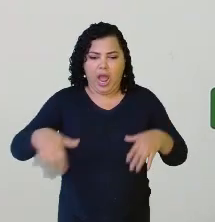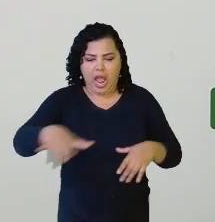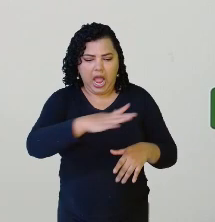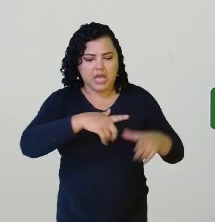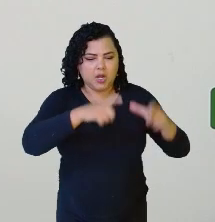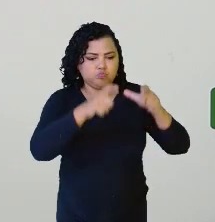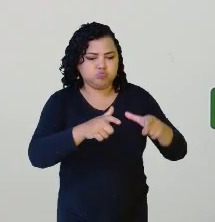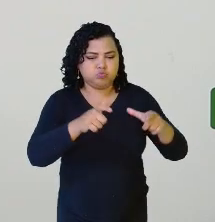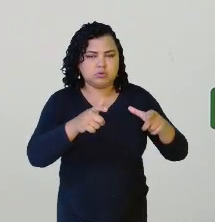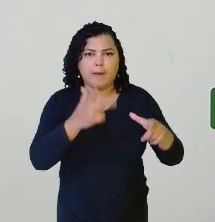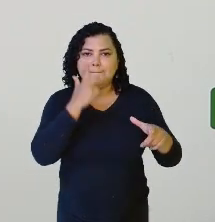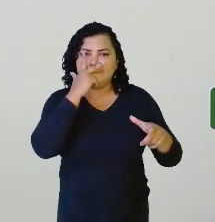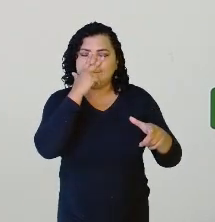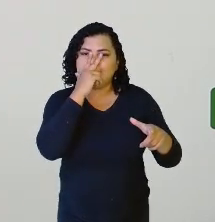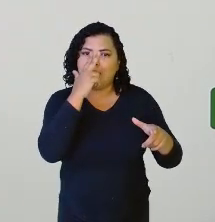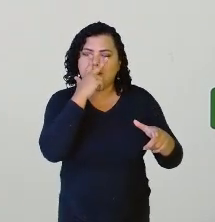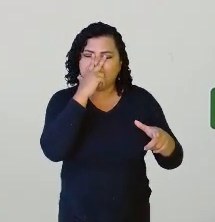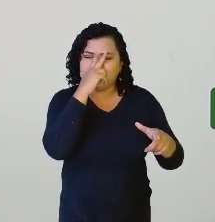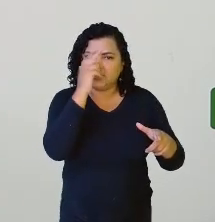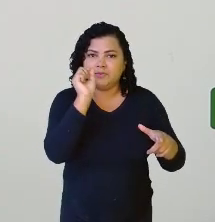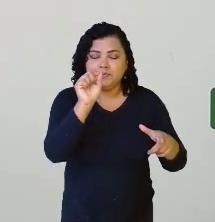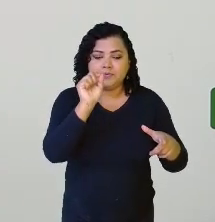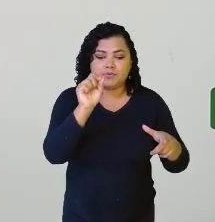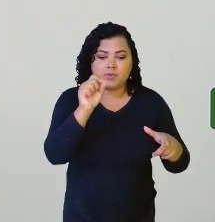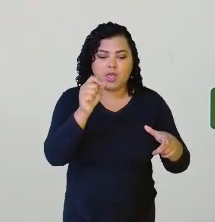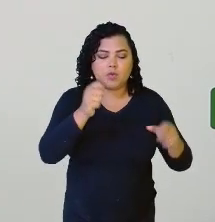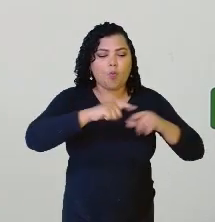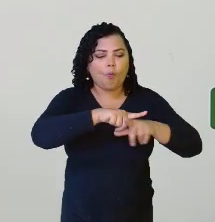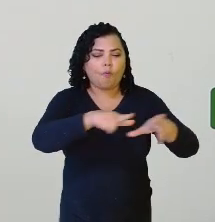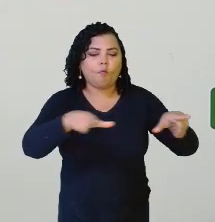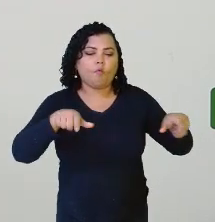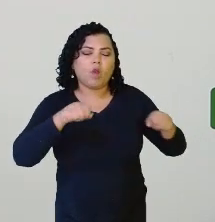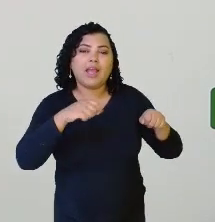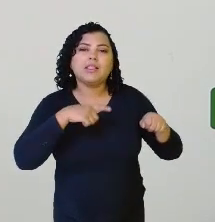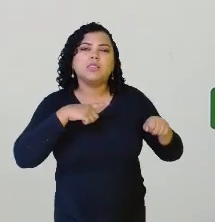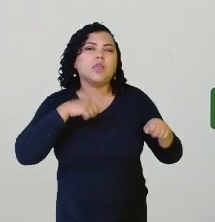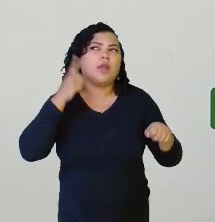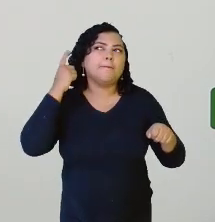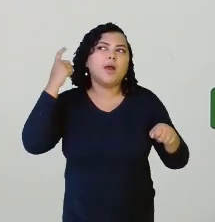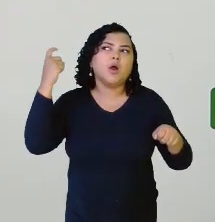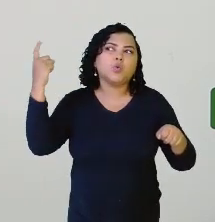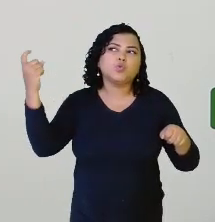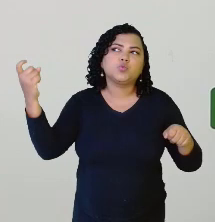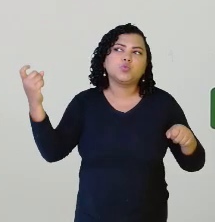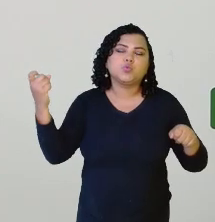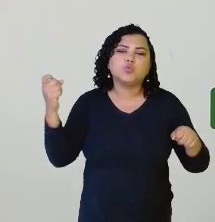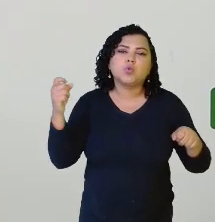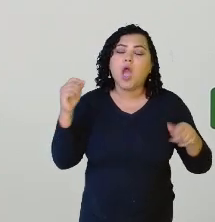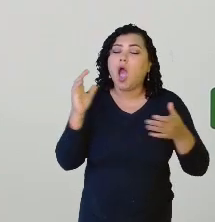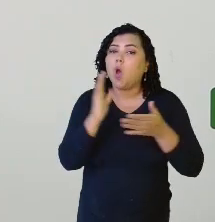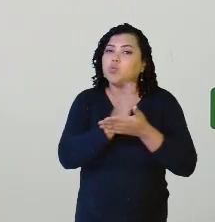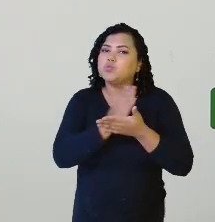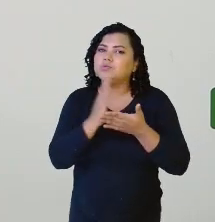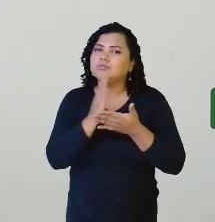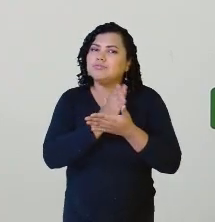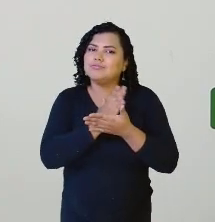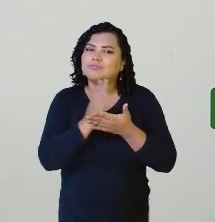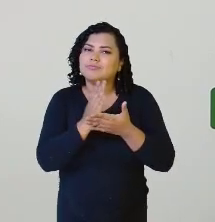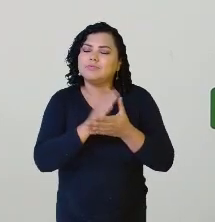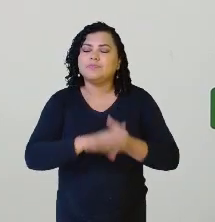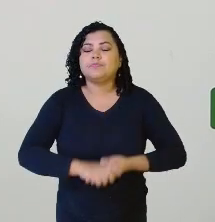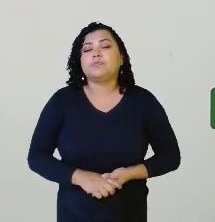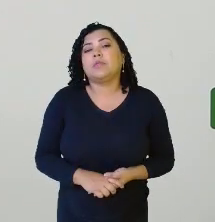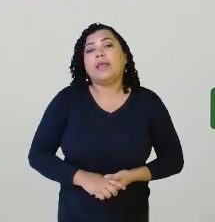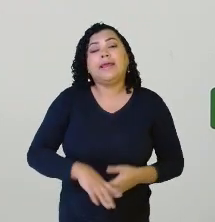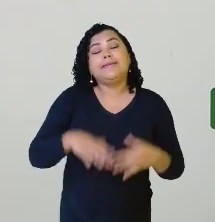silêncio, você ainda tem som, você ainda tem ruídos por ali, você tem um barulho. Então, um